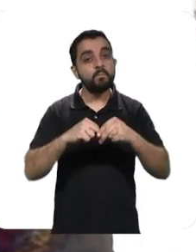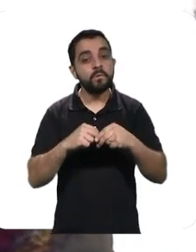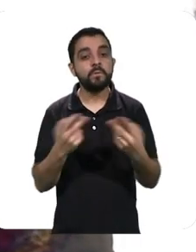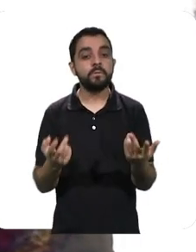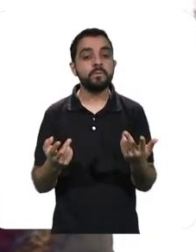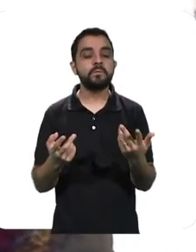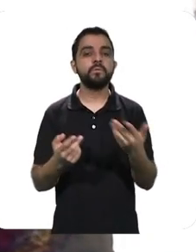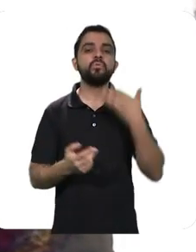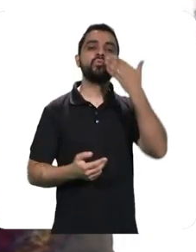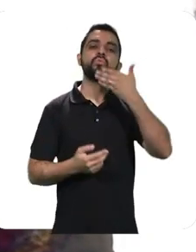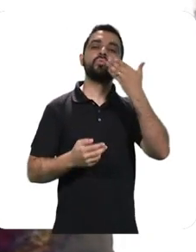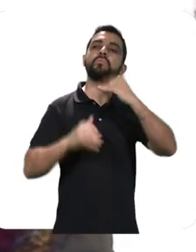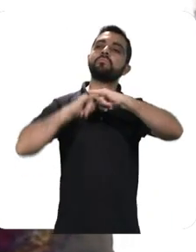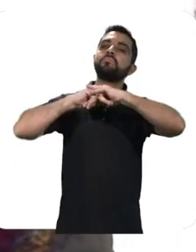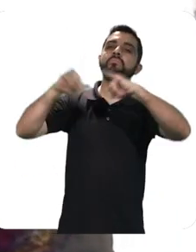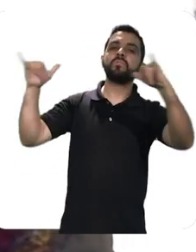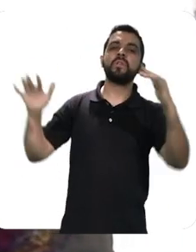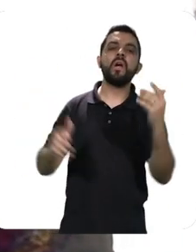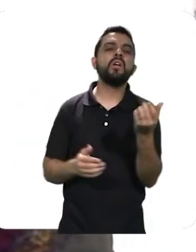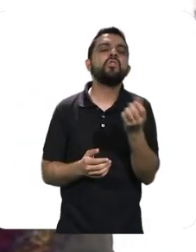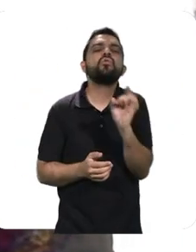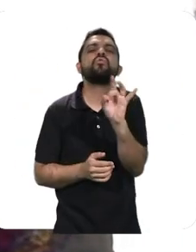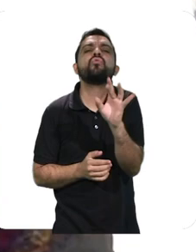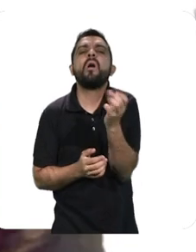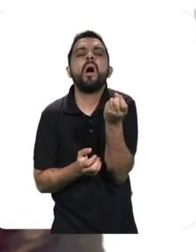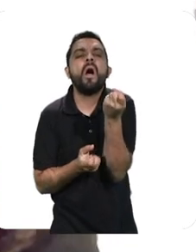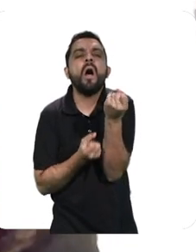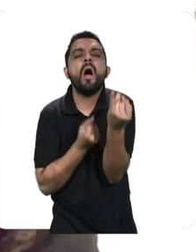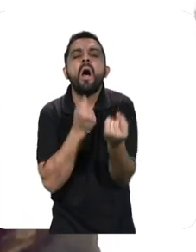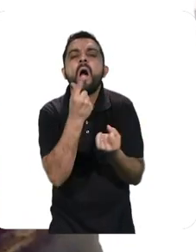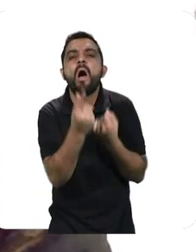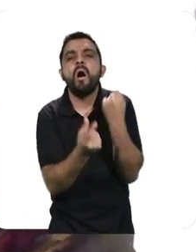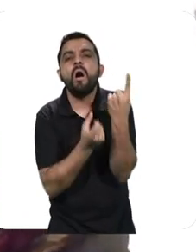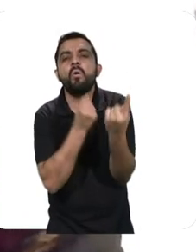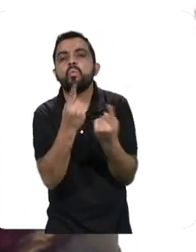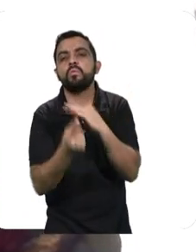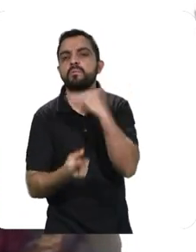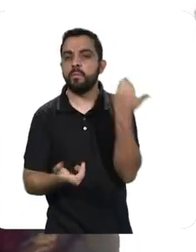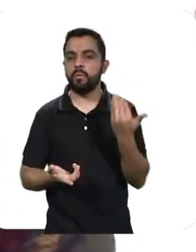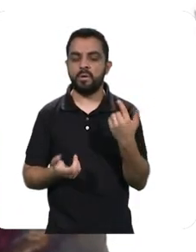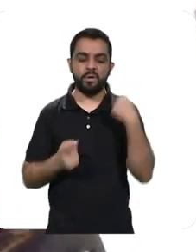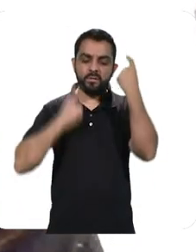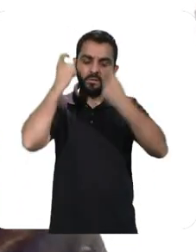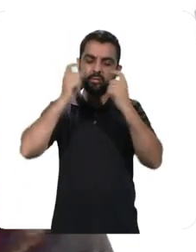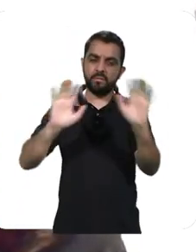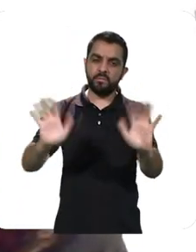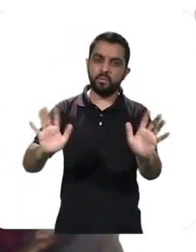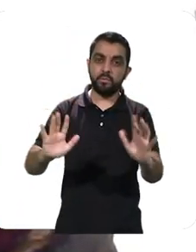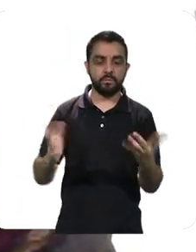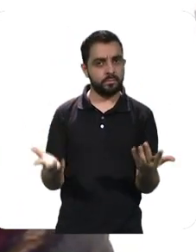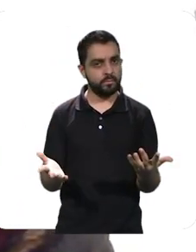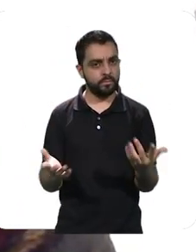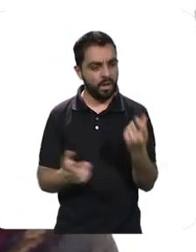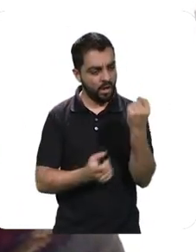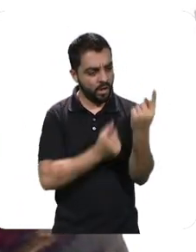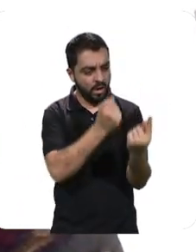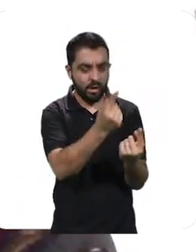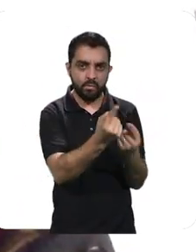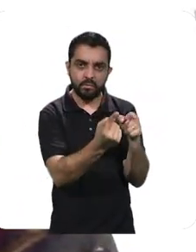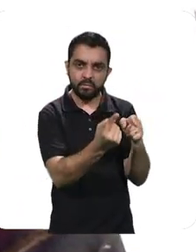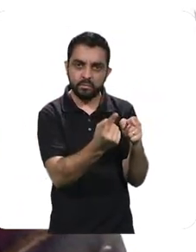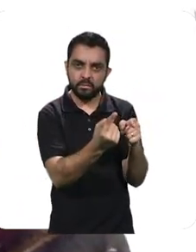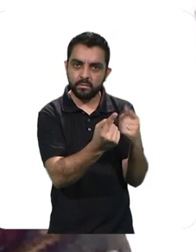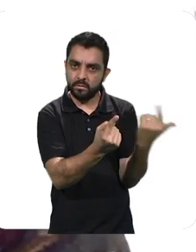propague o discurso de que são apenas alguns que vão morrer e eu não preciso me preocupar com isso.